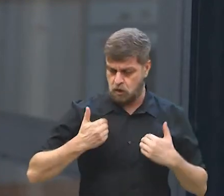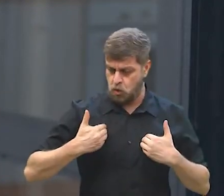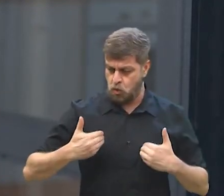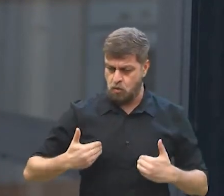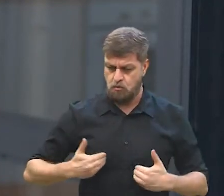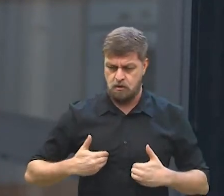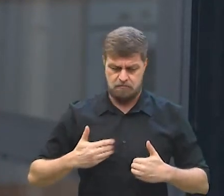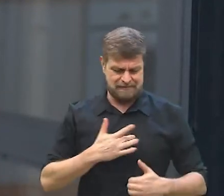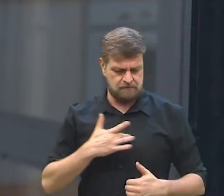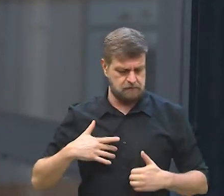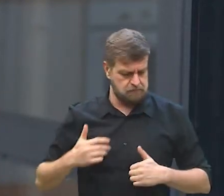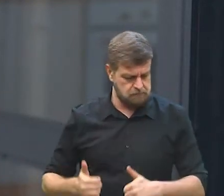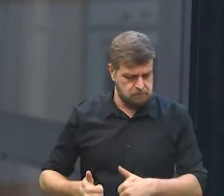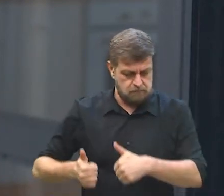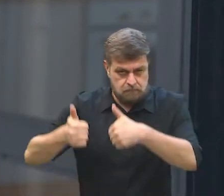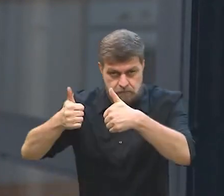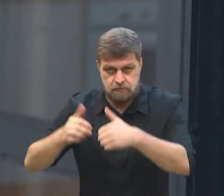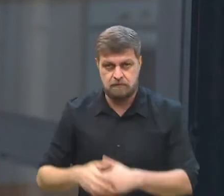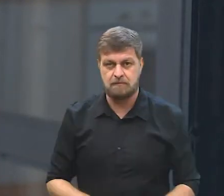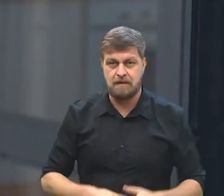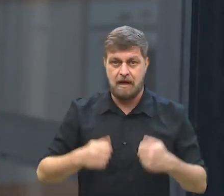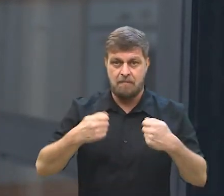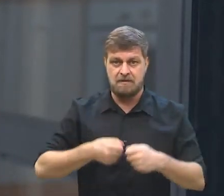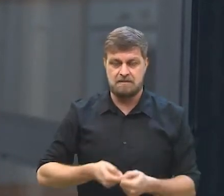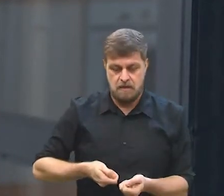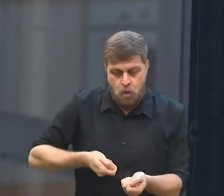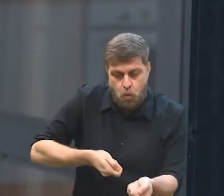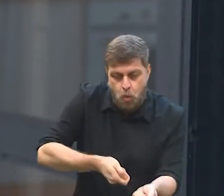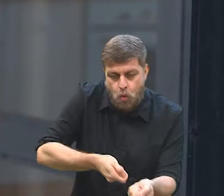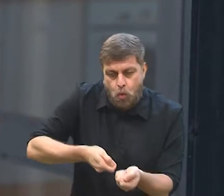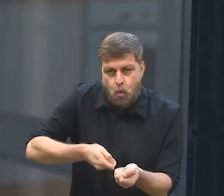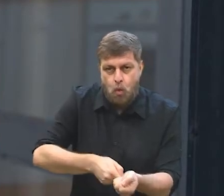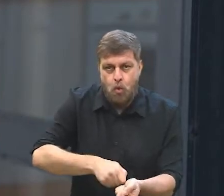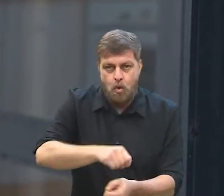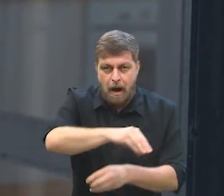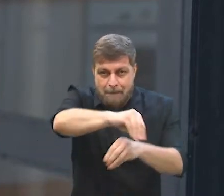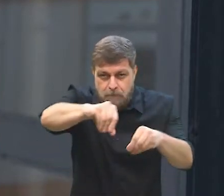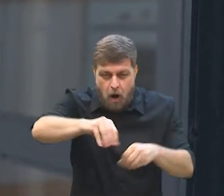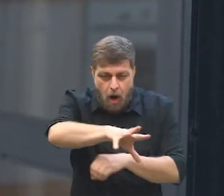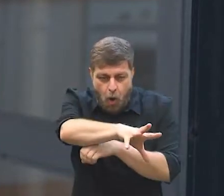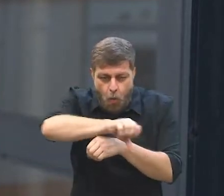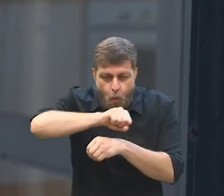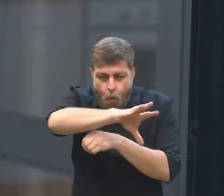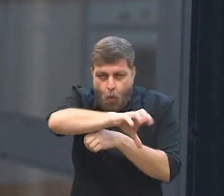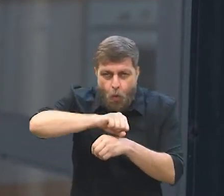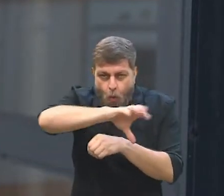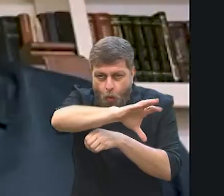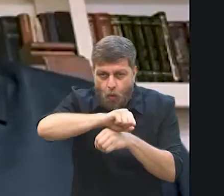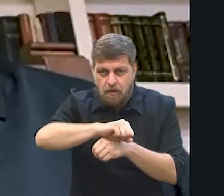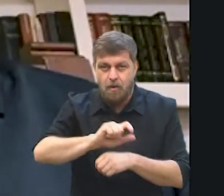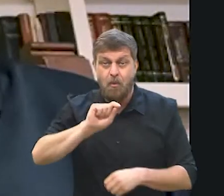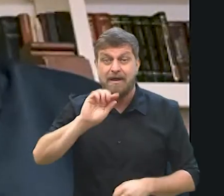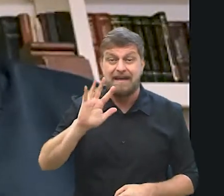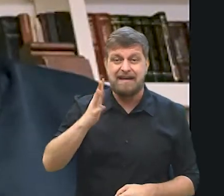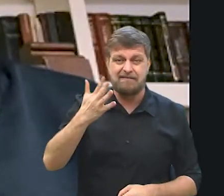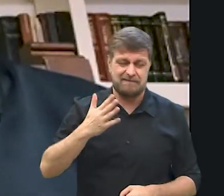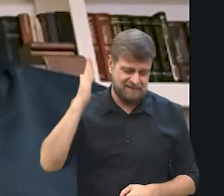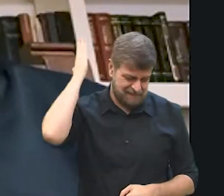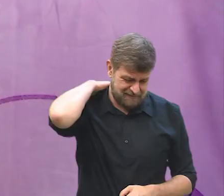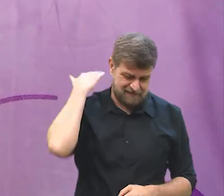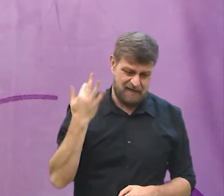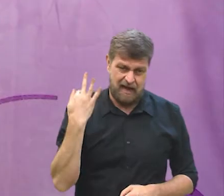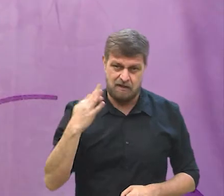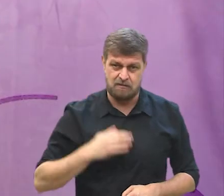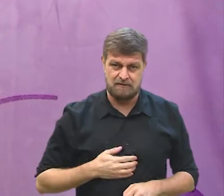boa. Agora, precisa, às vezes, usar o aspirador de pó. O que mais machuca é querer